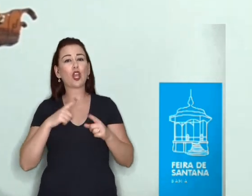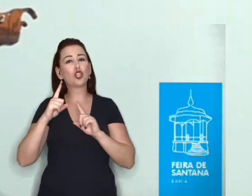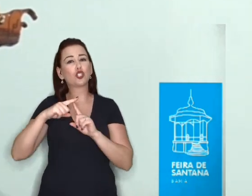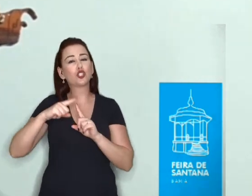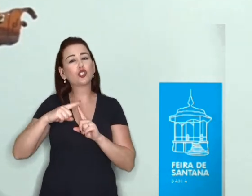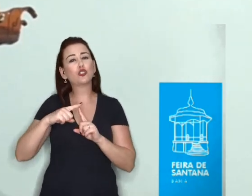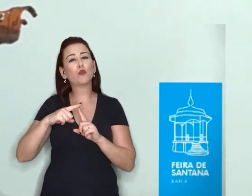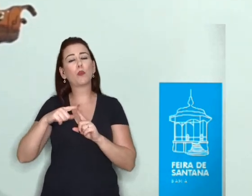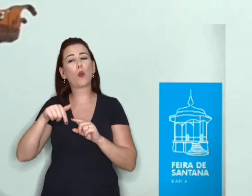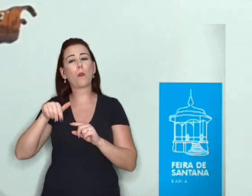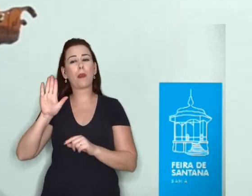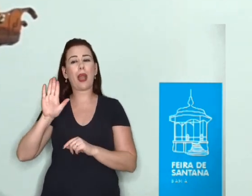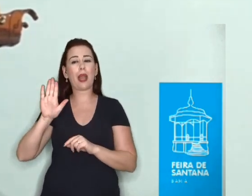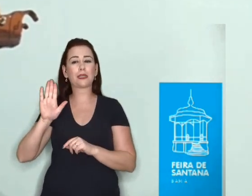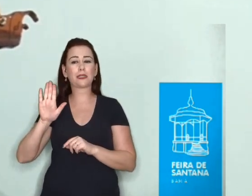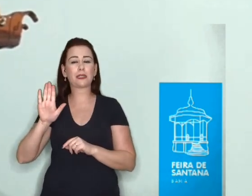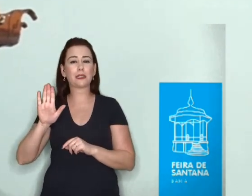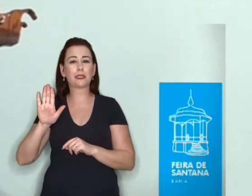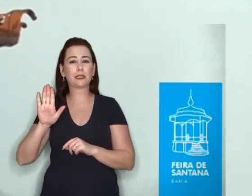numa disposição mais